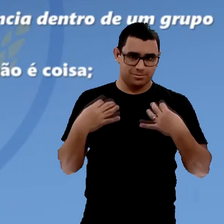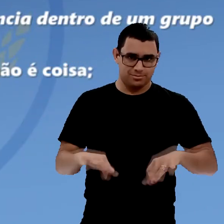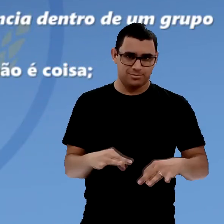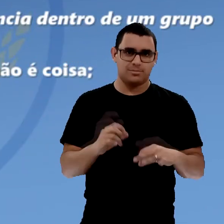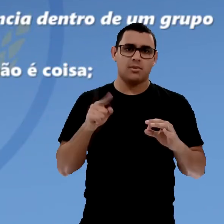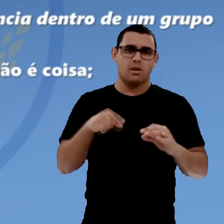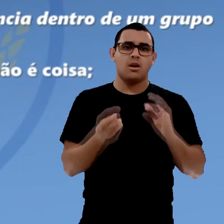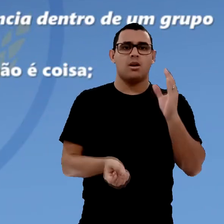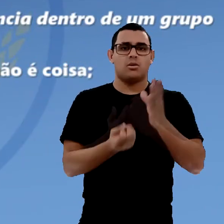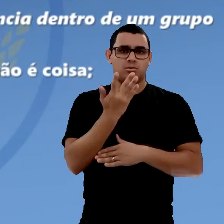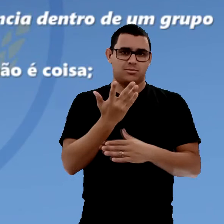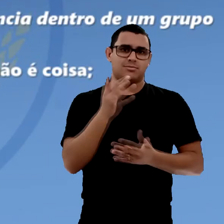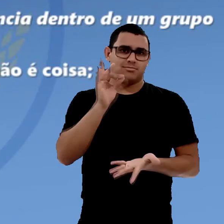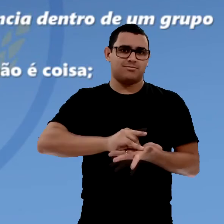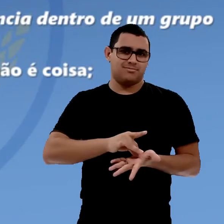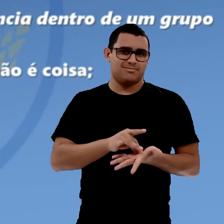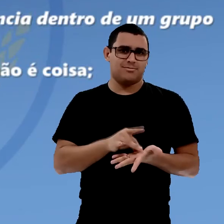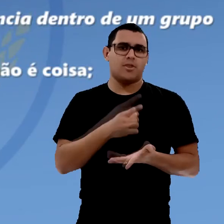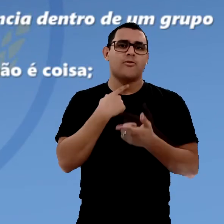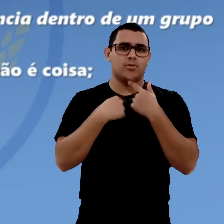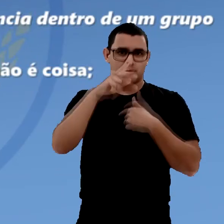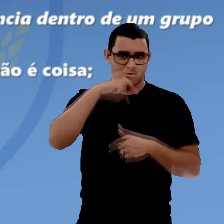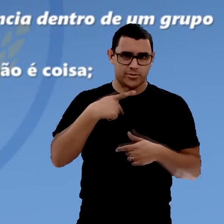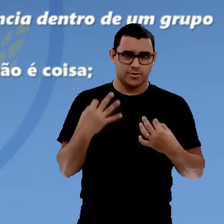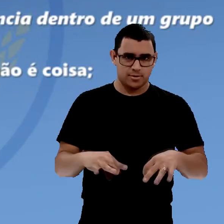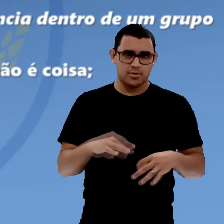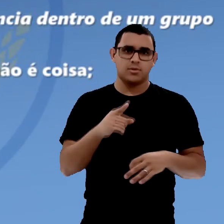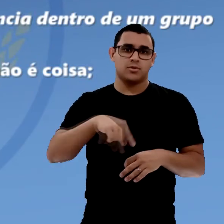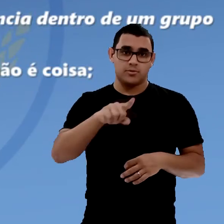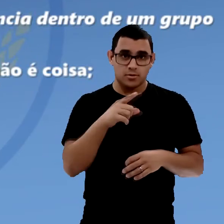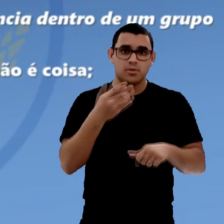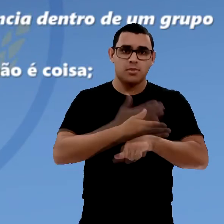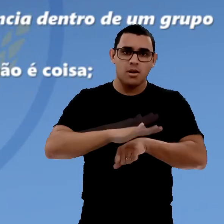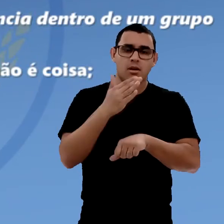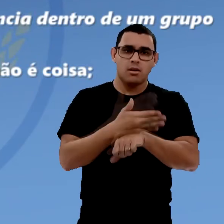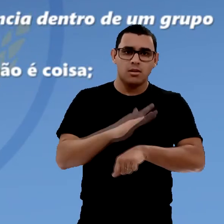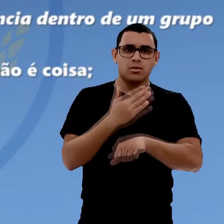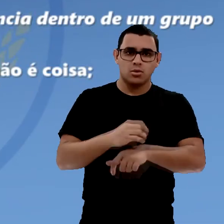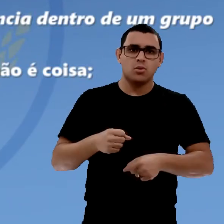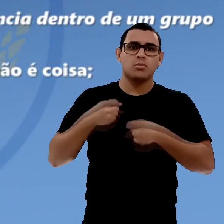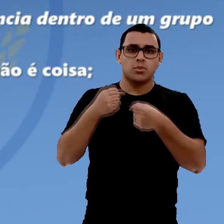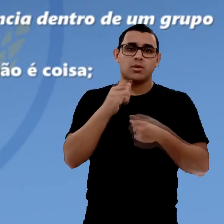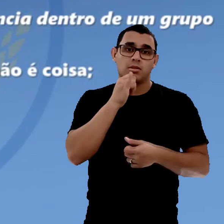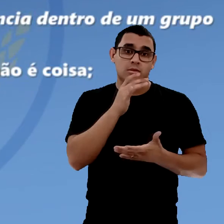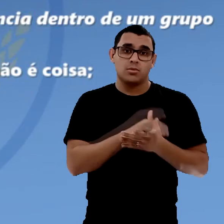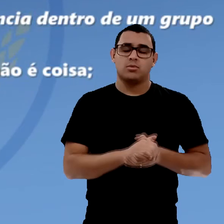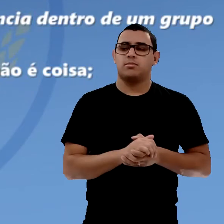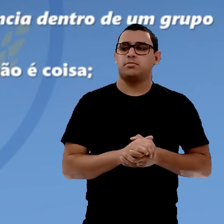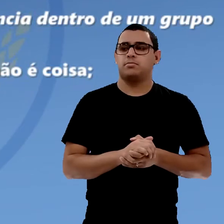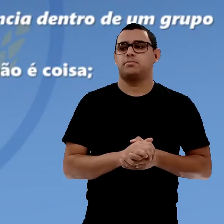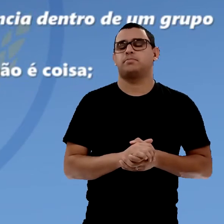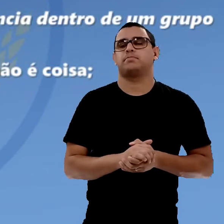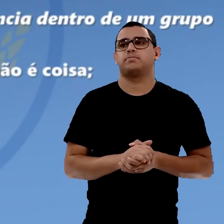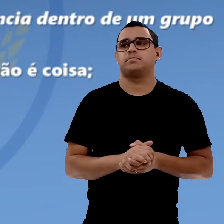essa realização da sua vontade. Então você exercita o poder. Como por